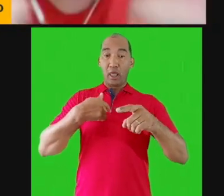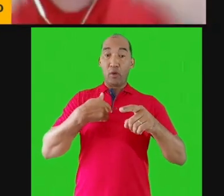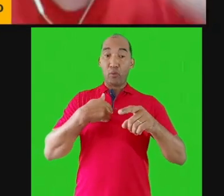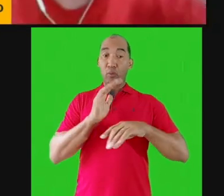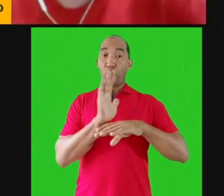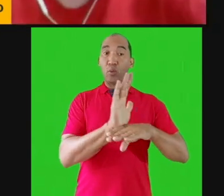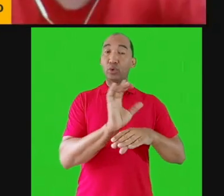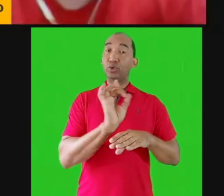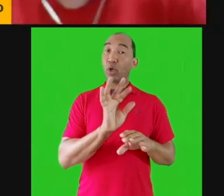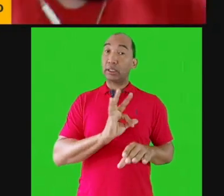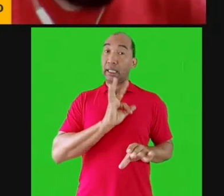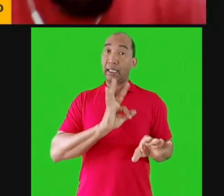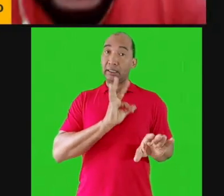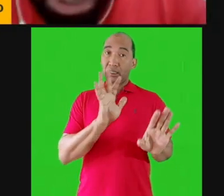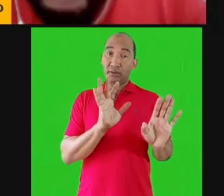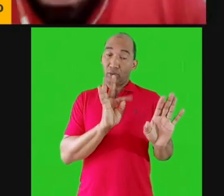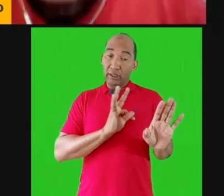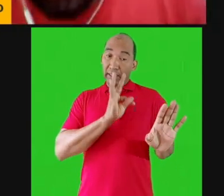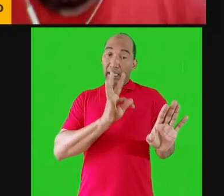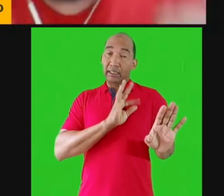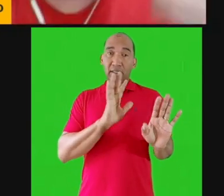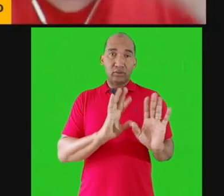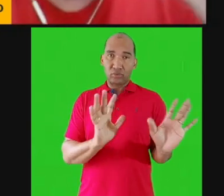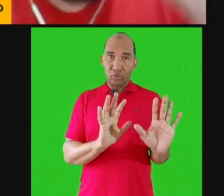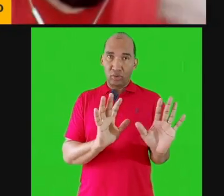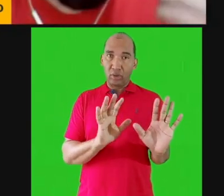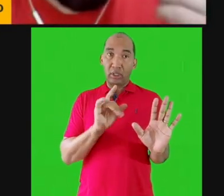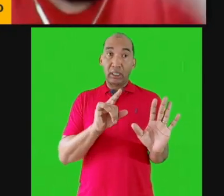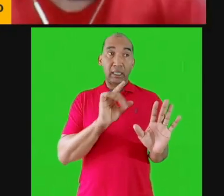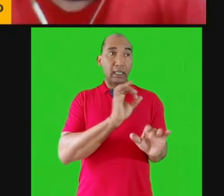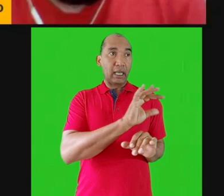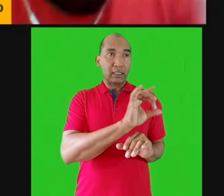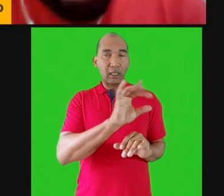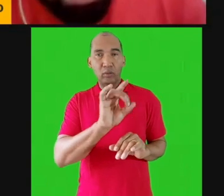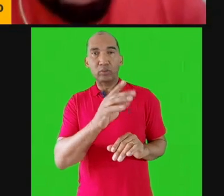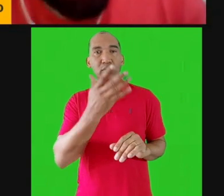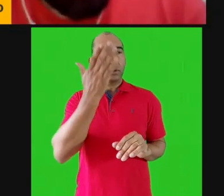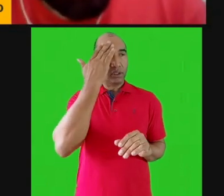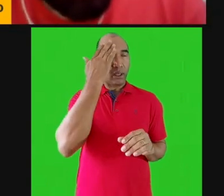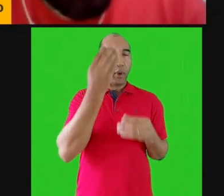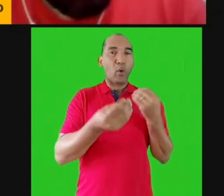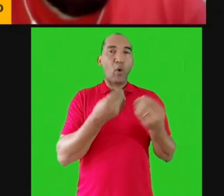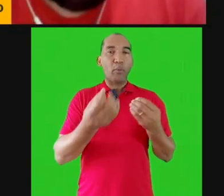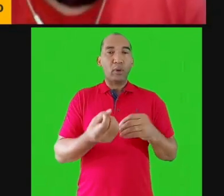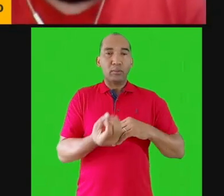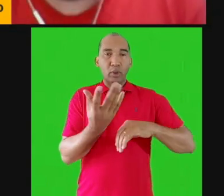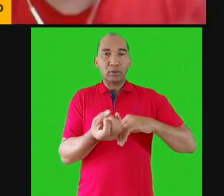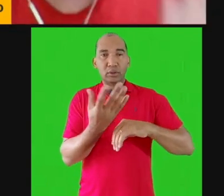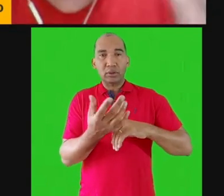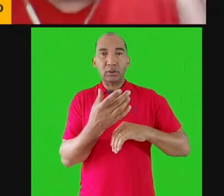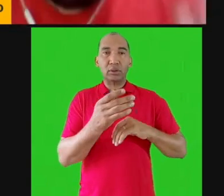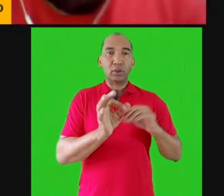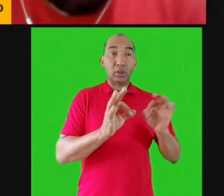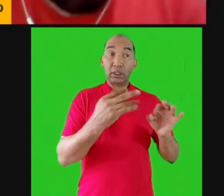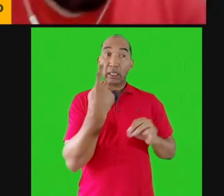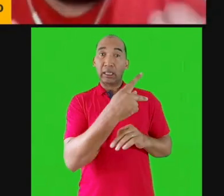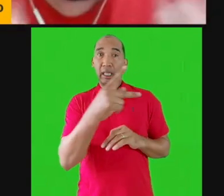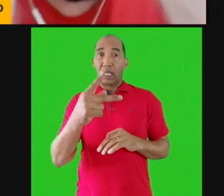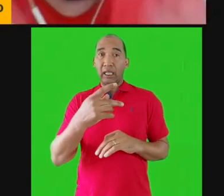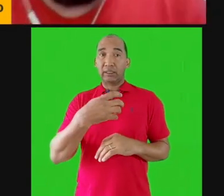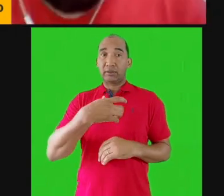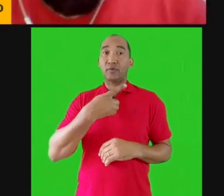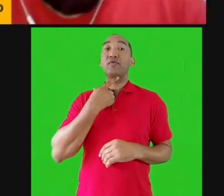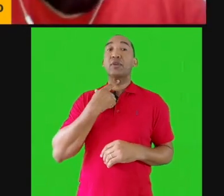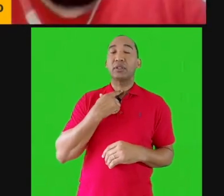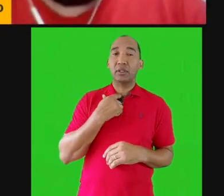o conteúdo, tudo que ali faz, as pessoas tiveram a liberdade de produzir e conduzir suas histórias para onde quisesse, e, para além disso, a